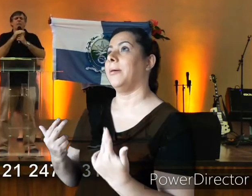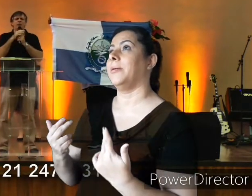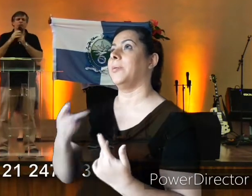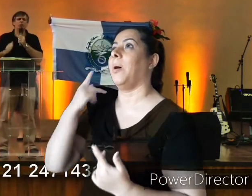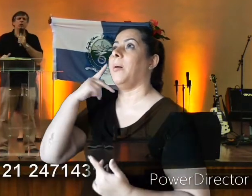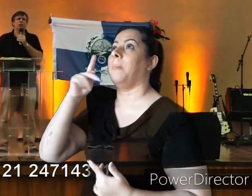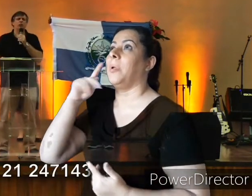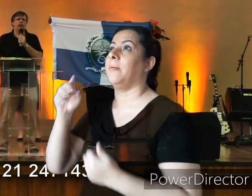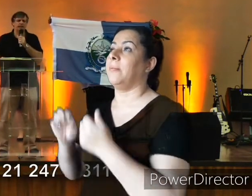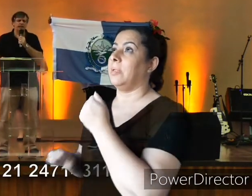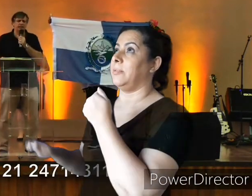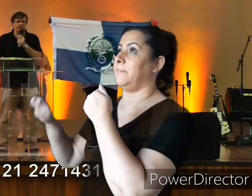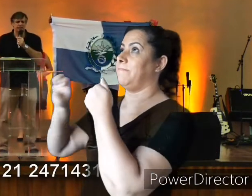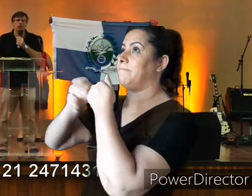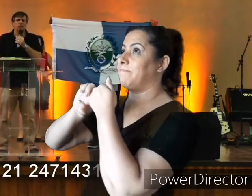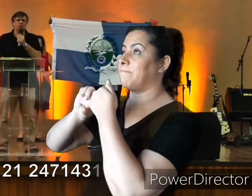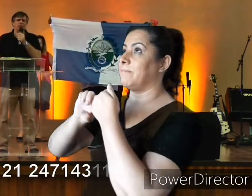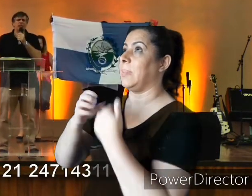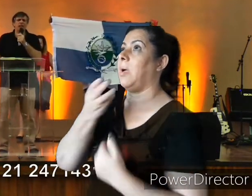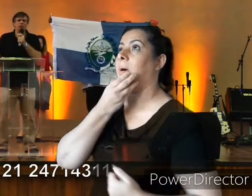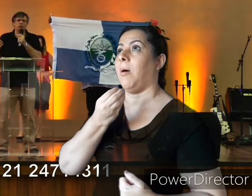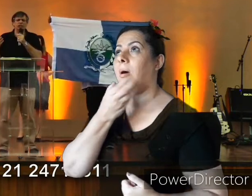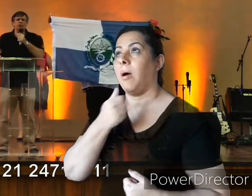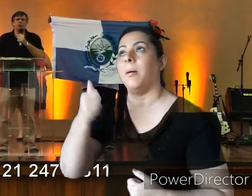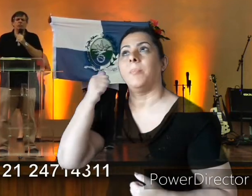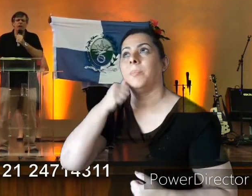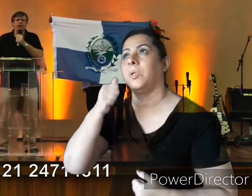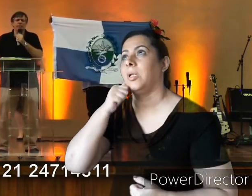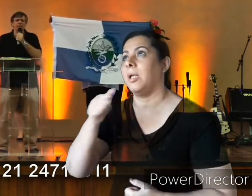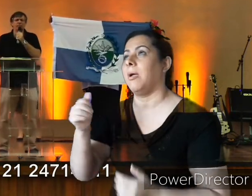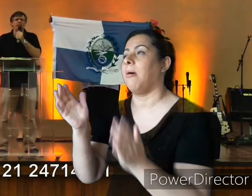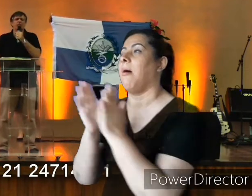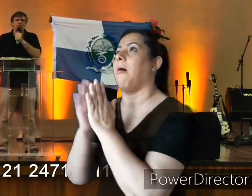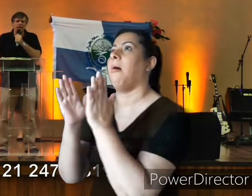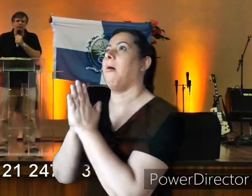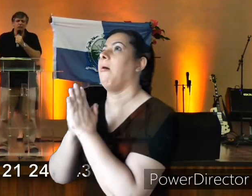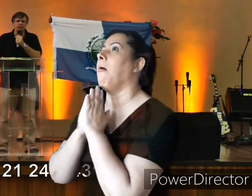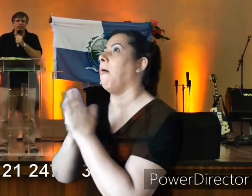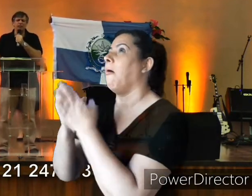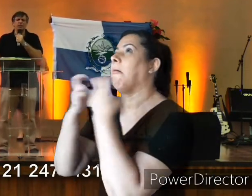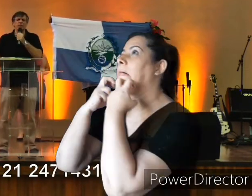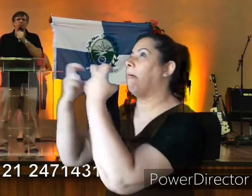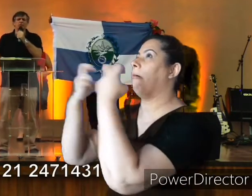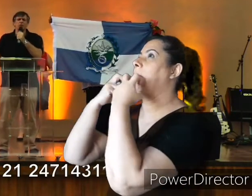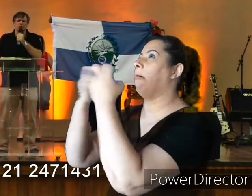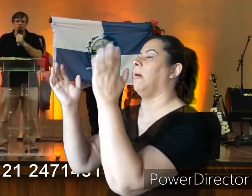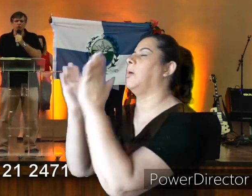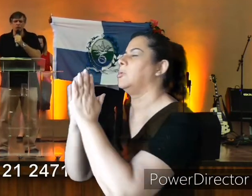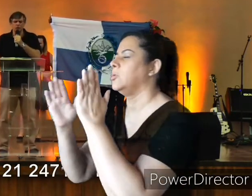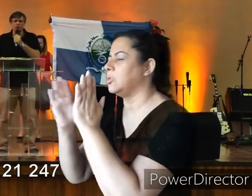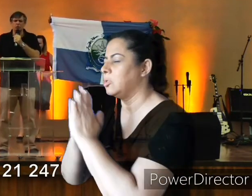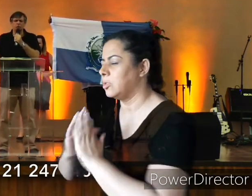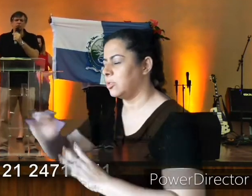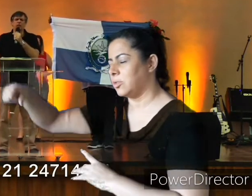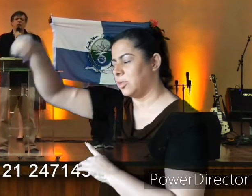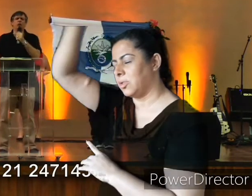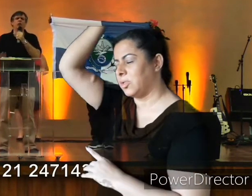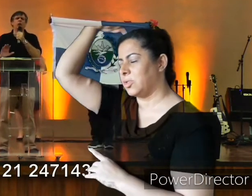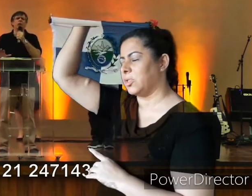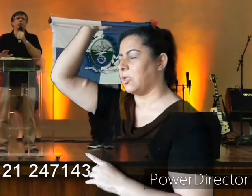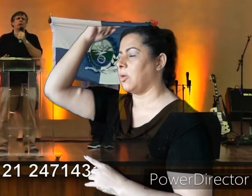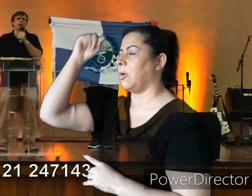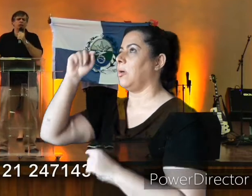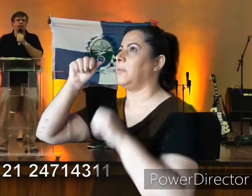buscando, abençoando esta nação. Eis-nos aqui, ó Pai. Eis-nos aqui. Continua, Senhor, nos